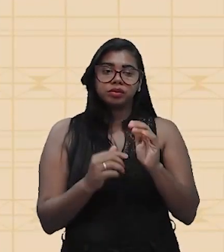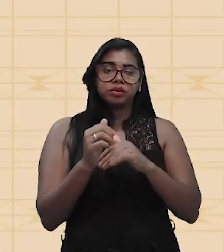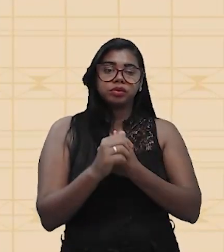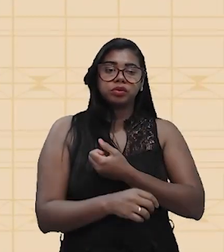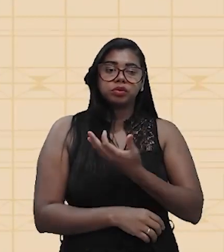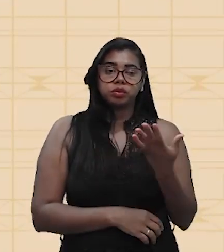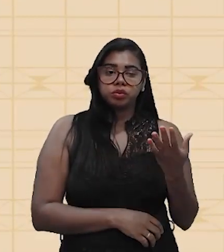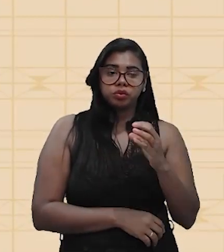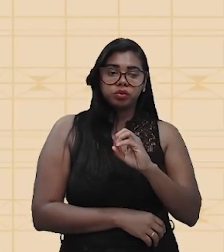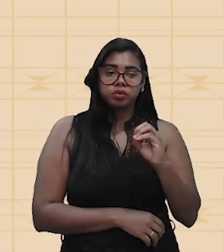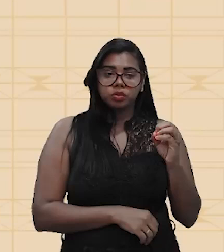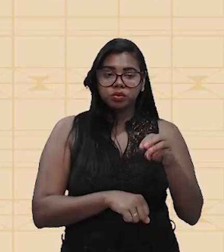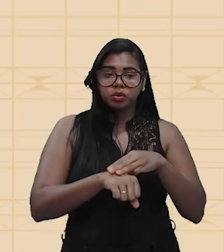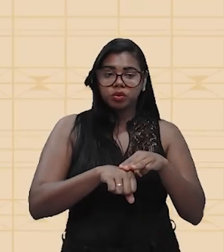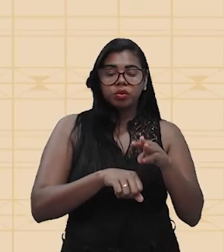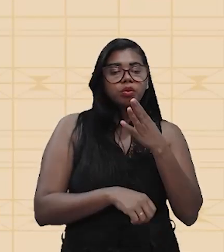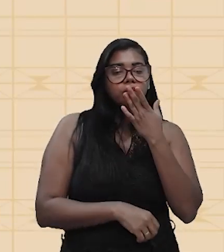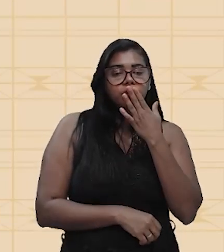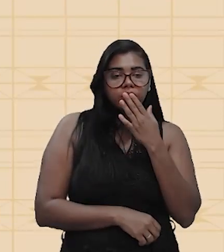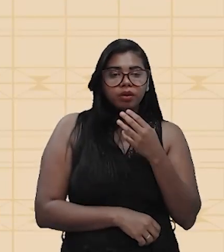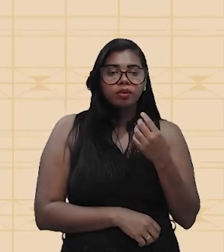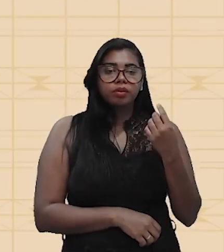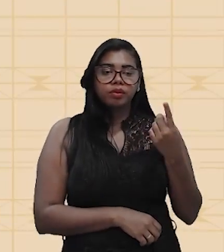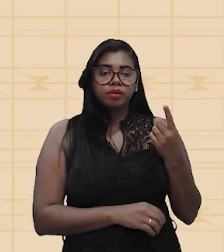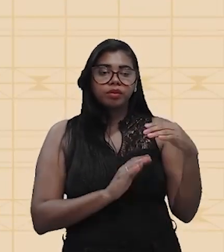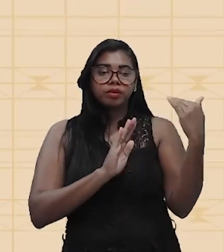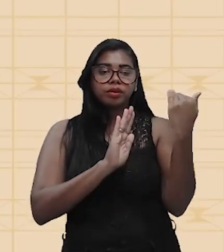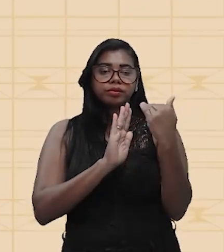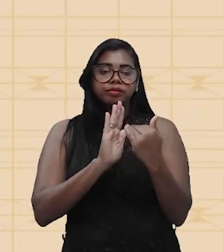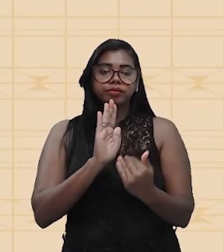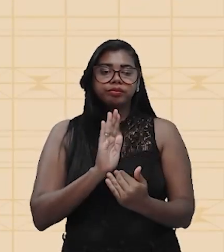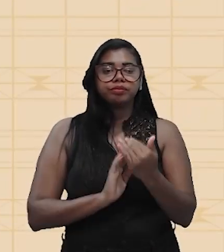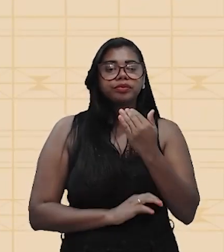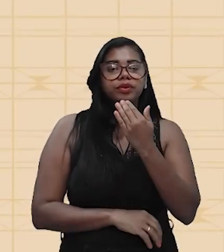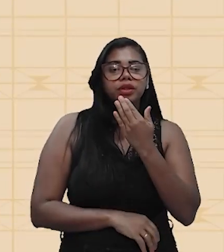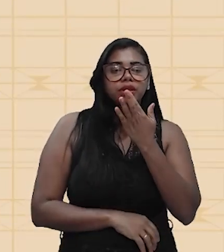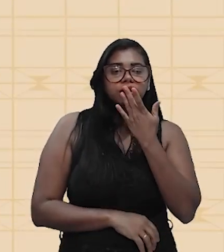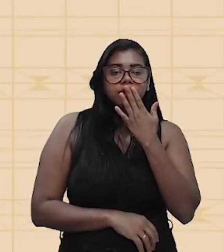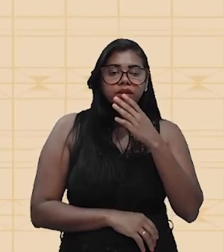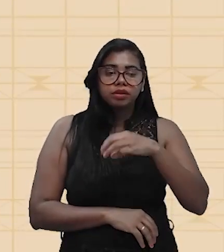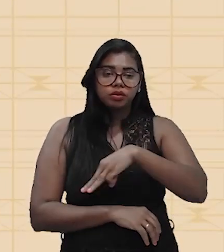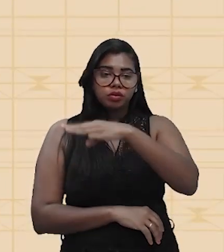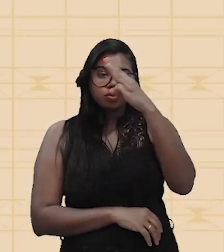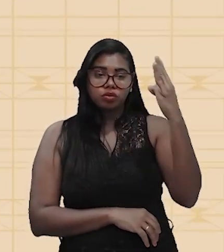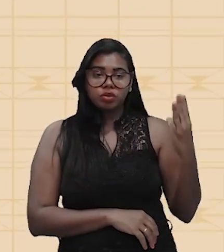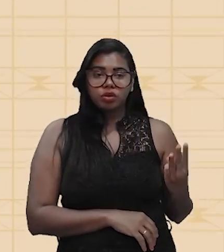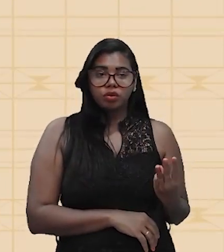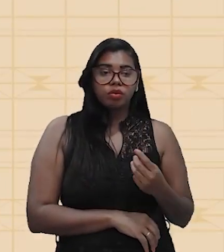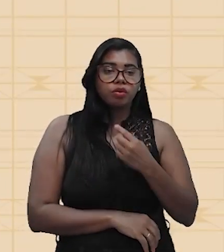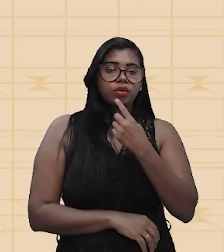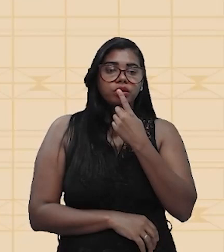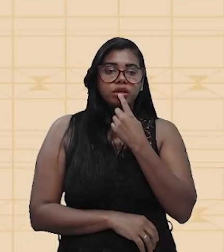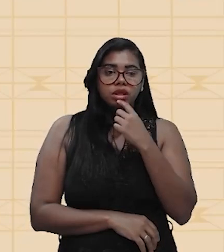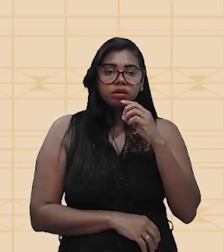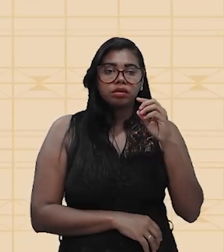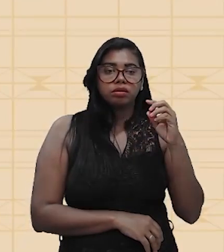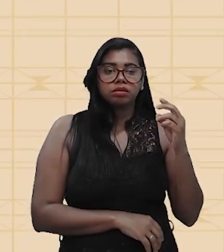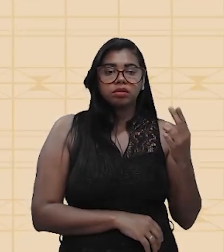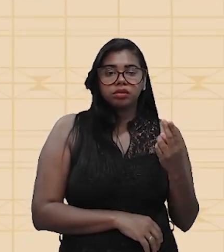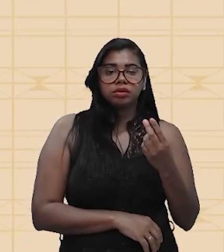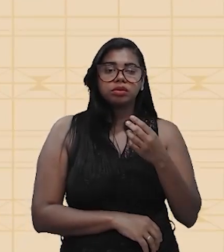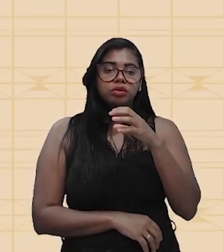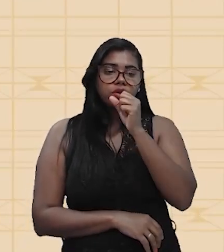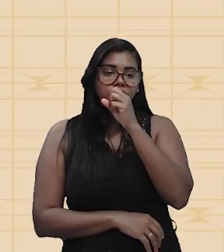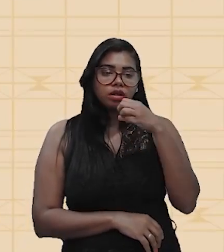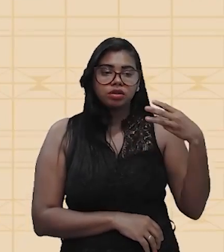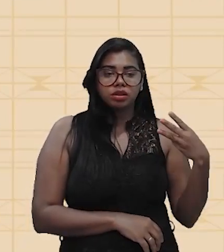O marrom, a cor 1. E agora a gente vai ter uma sequência das cores do arco-íris. Vermelho 2, o laranja 3, o